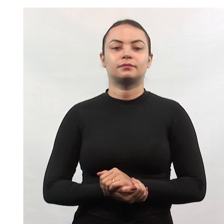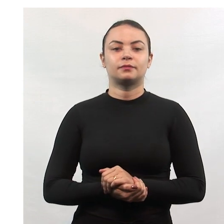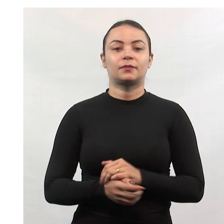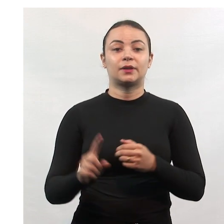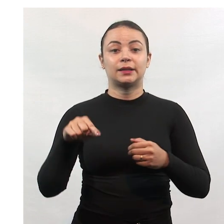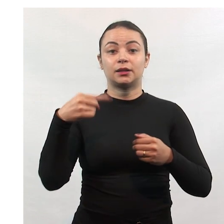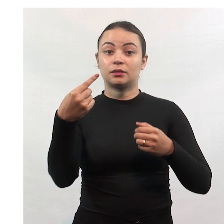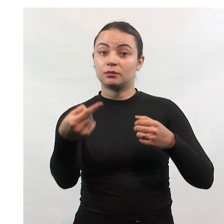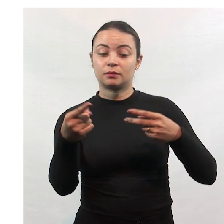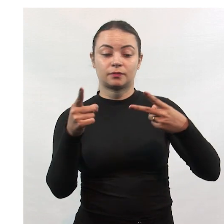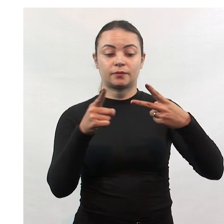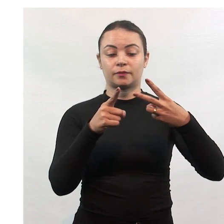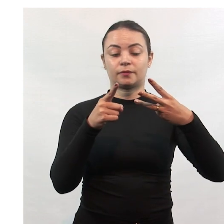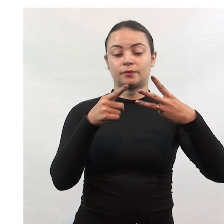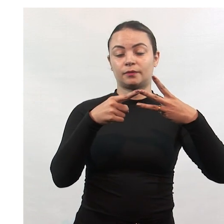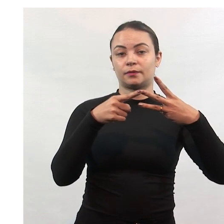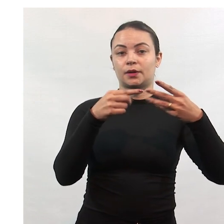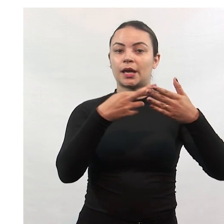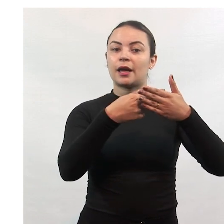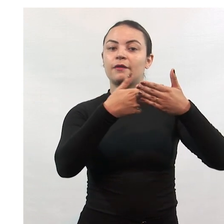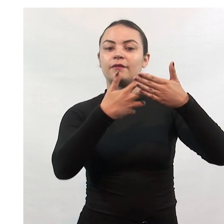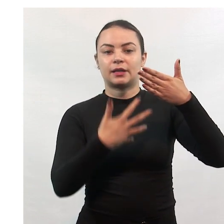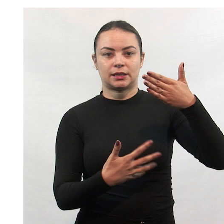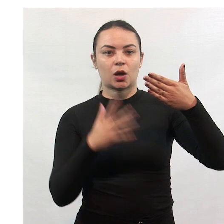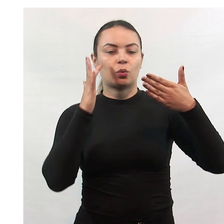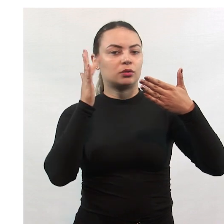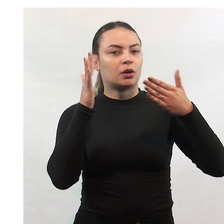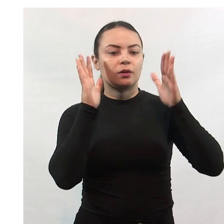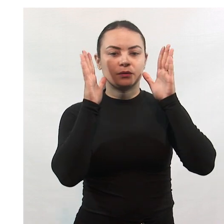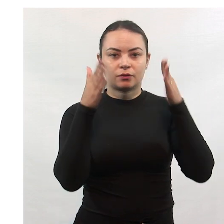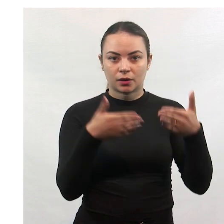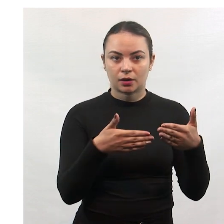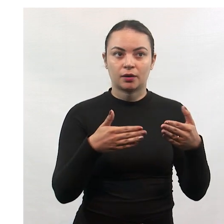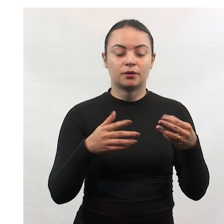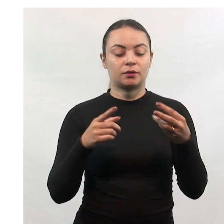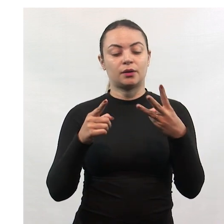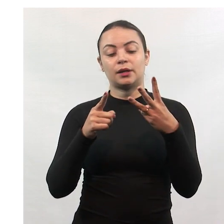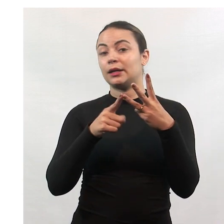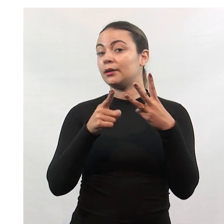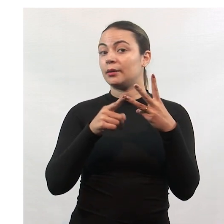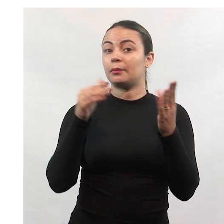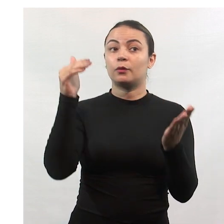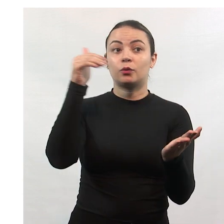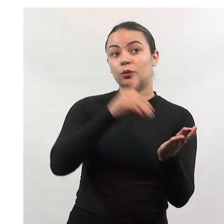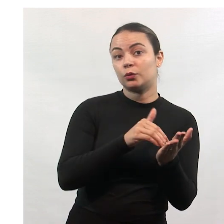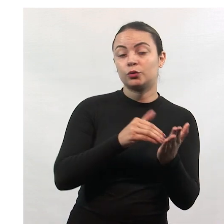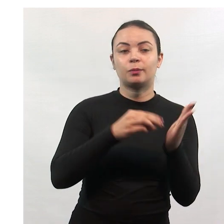referencial teórico, né, dentro desse contexto, até chegar no